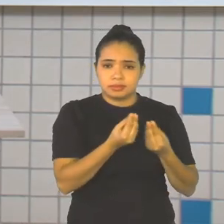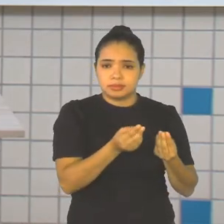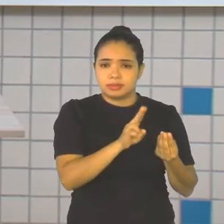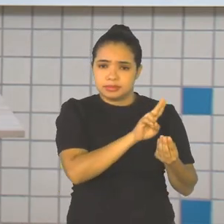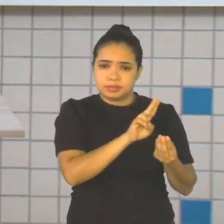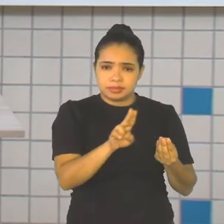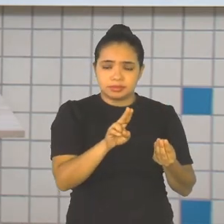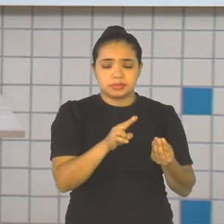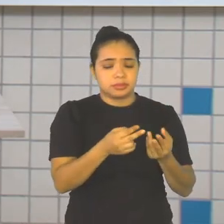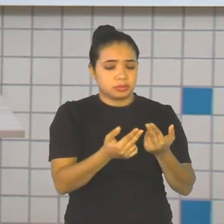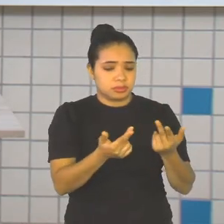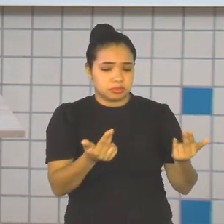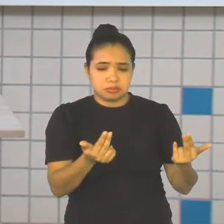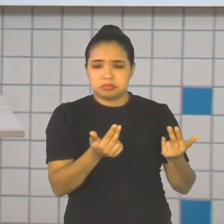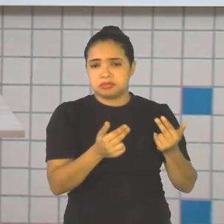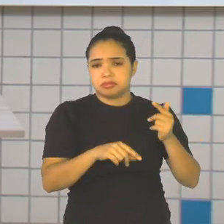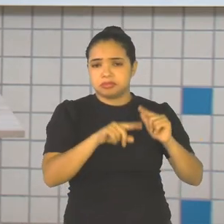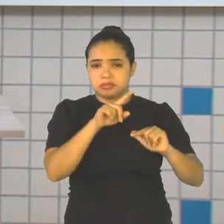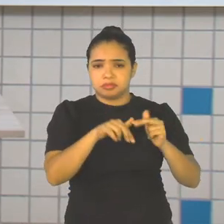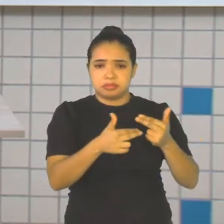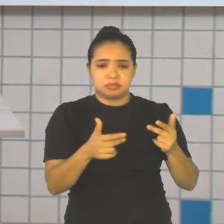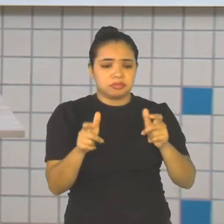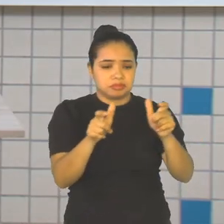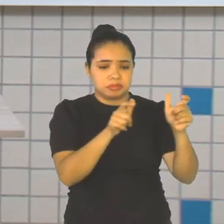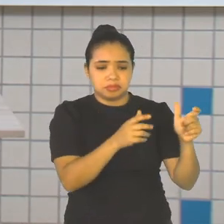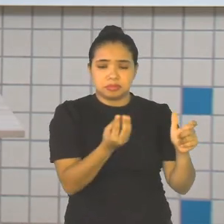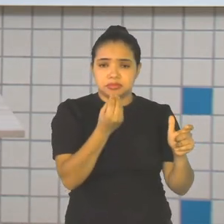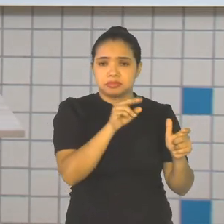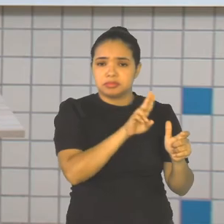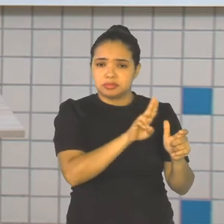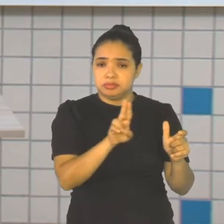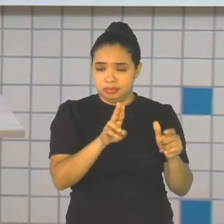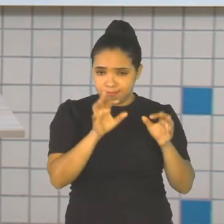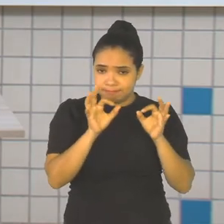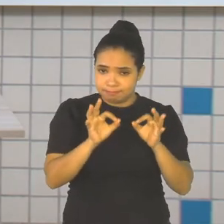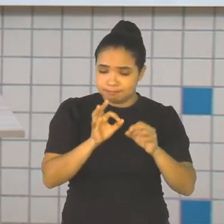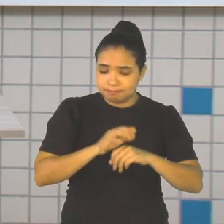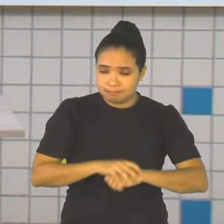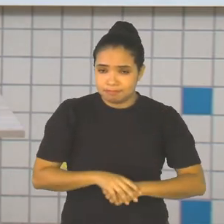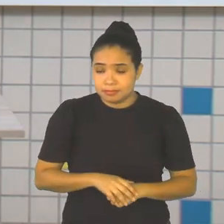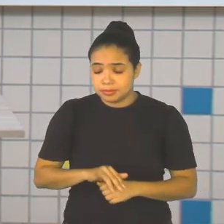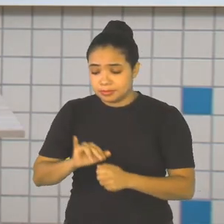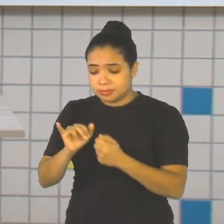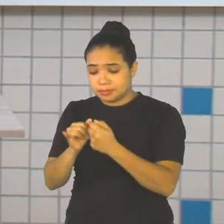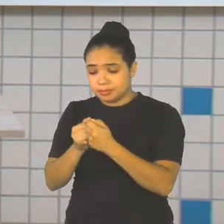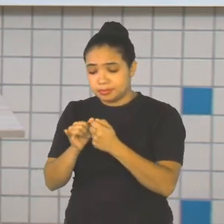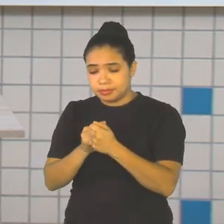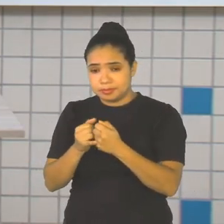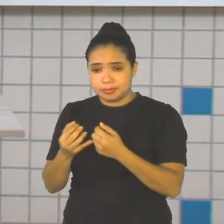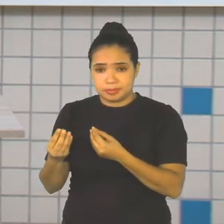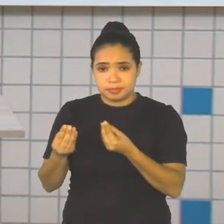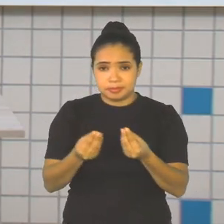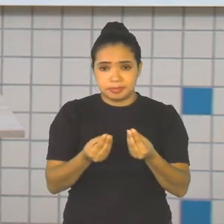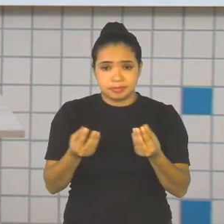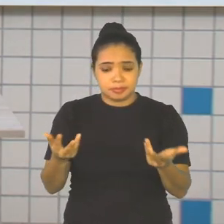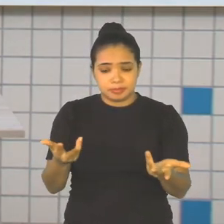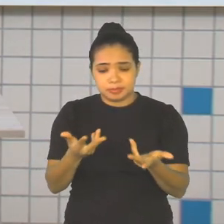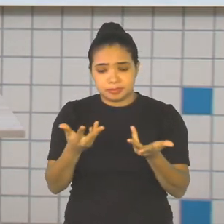ou objeto ou um lugar. Denominar, certo? Adjetivo é para dar